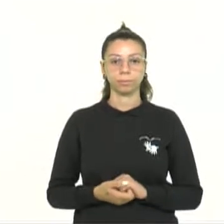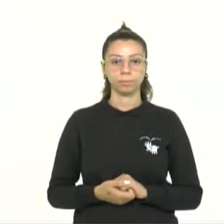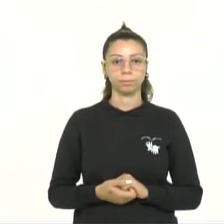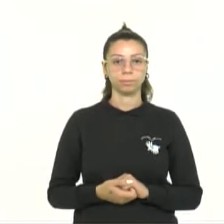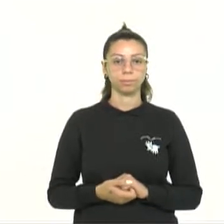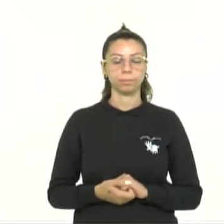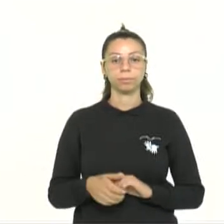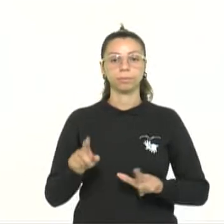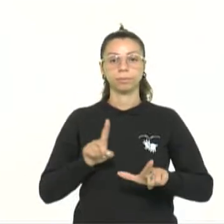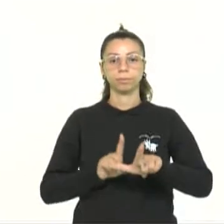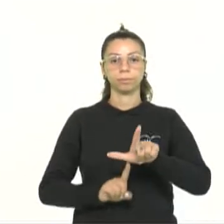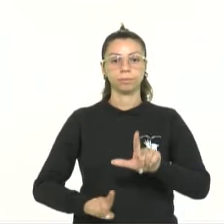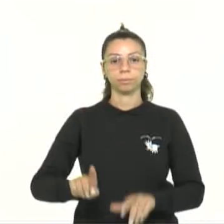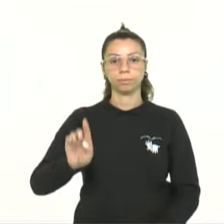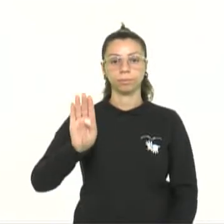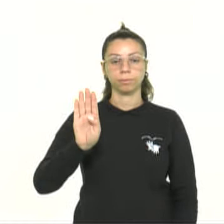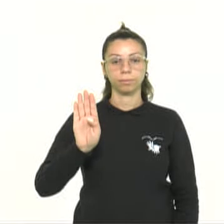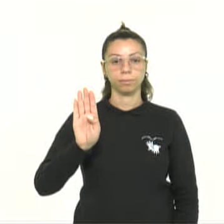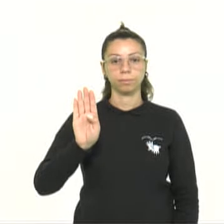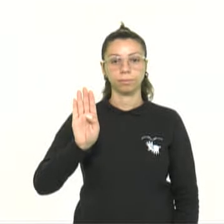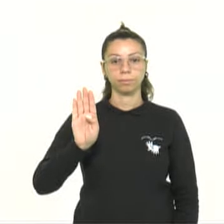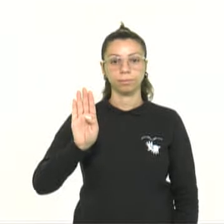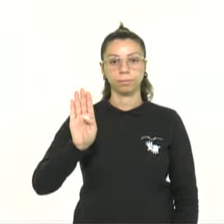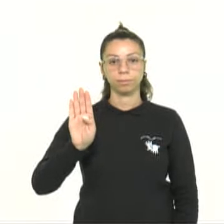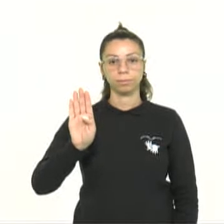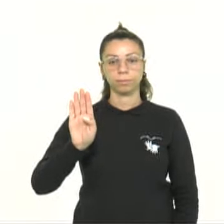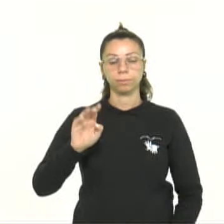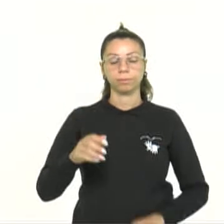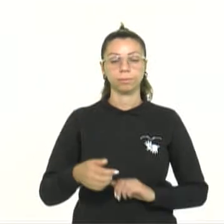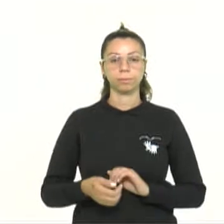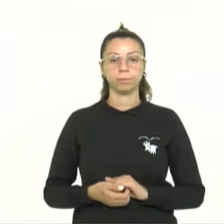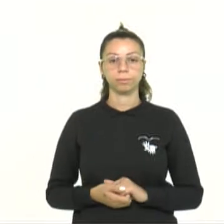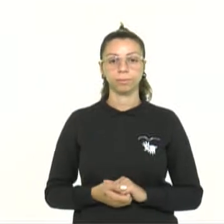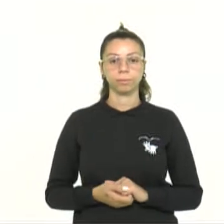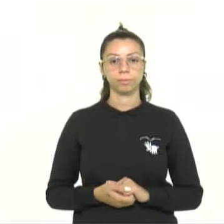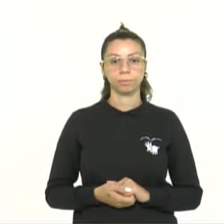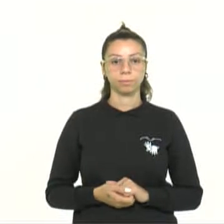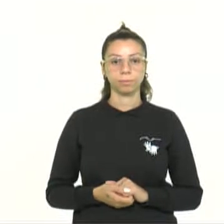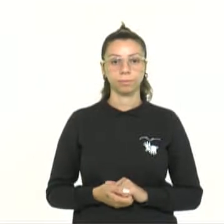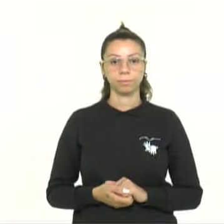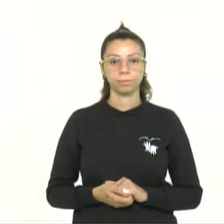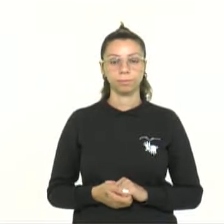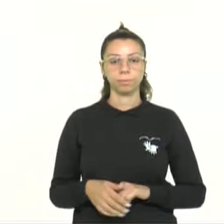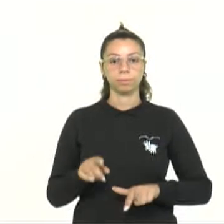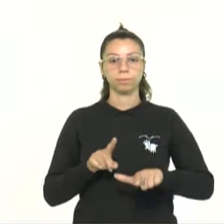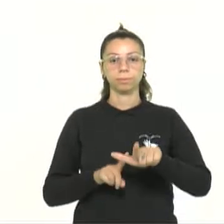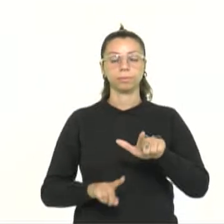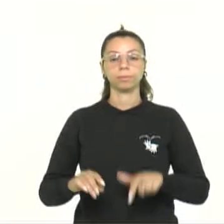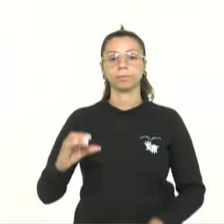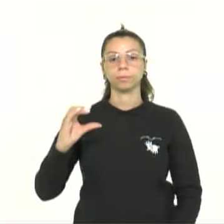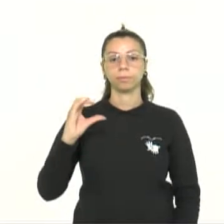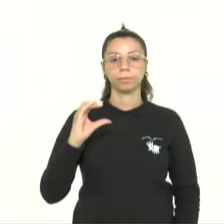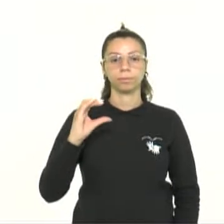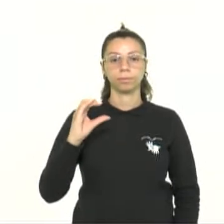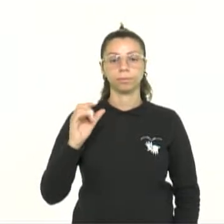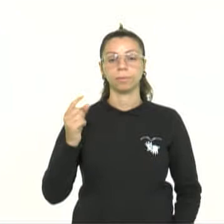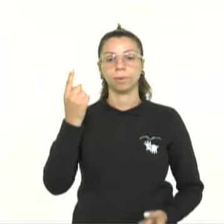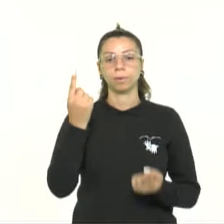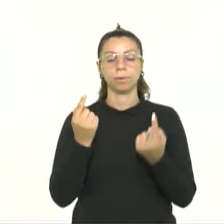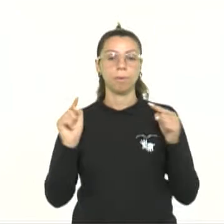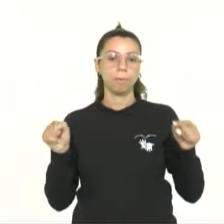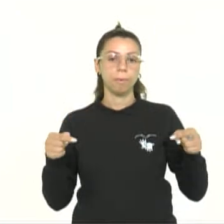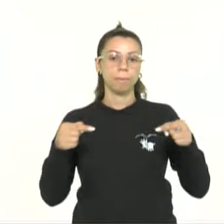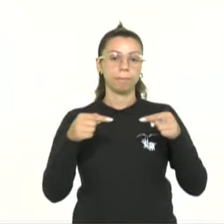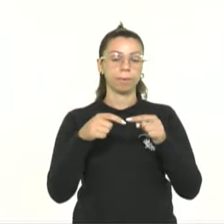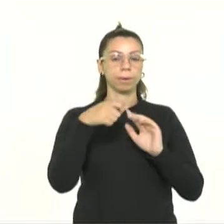campanha? Em la B, a quienes va dirigida? E em la C, qual é a intenção de la campanha? Então,